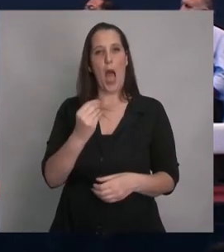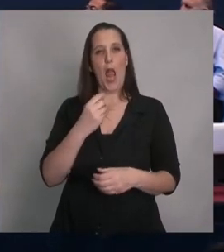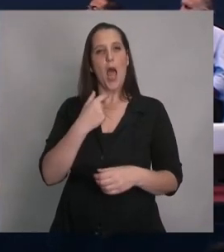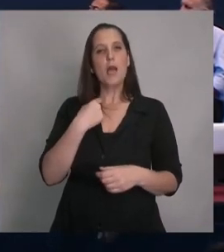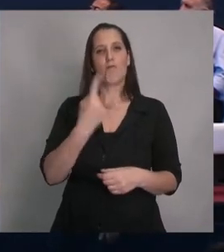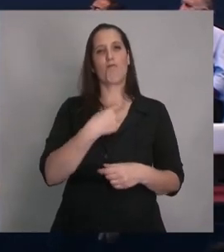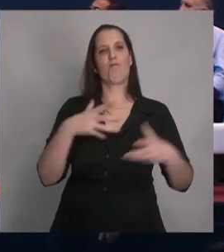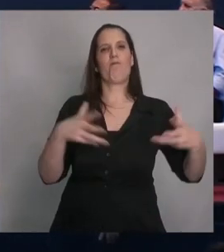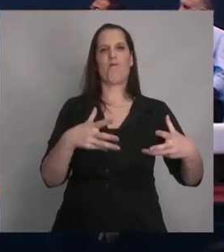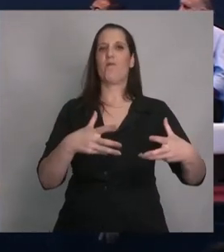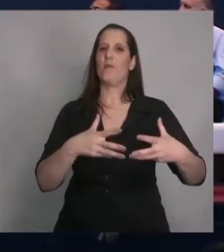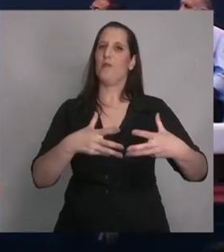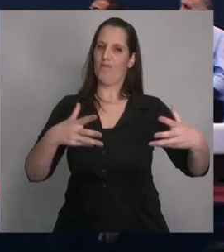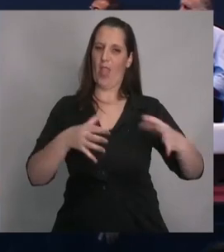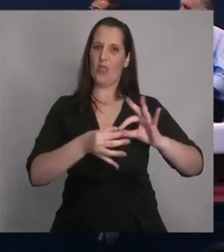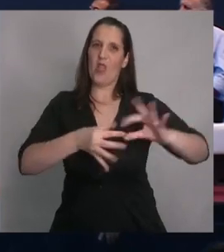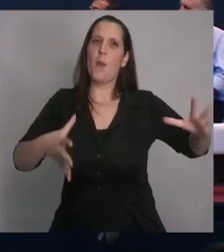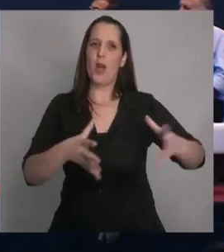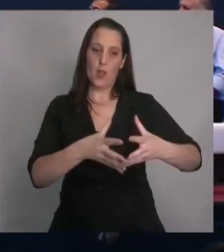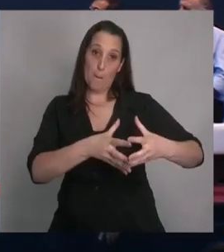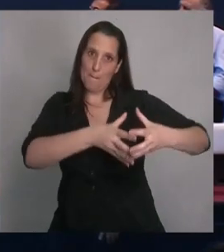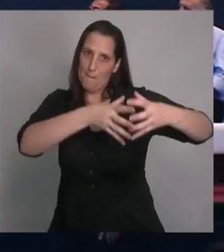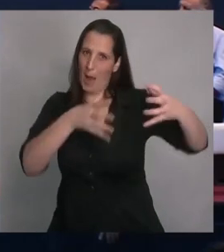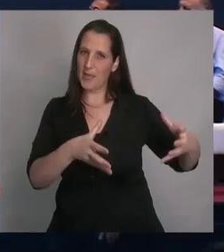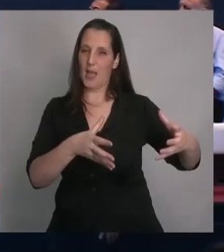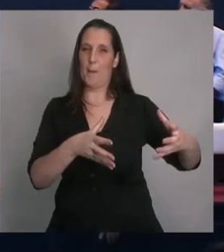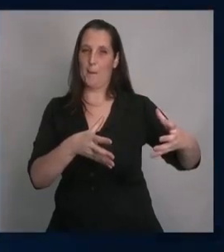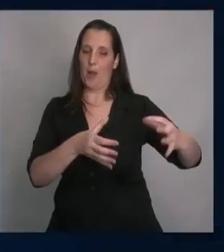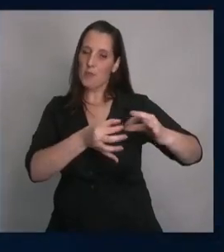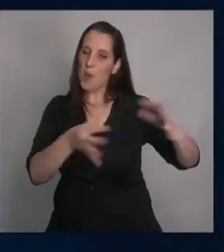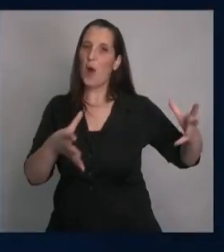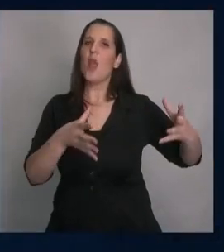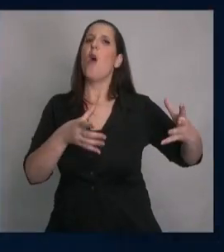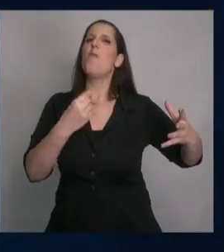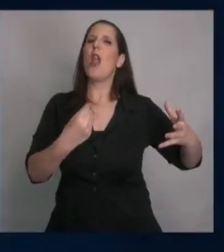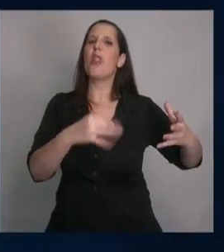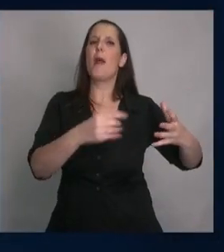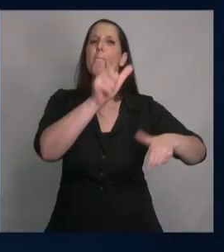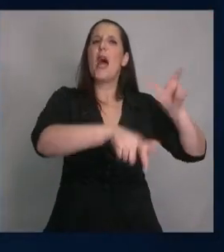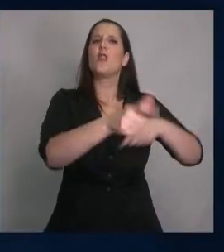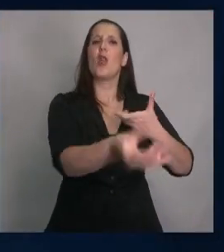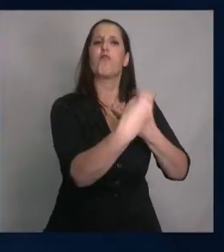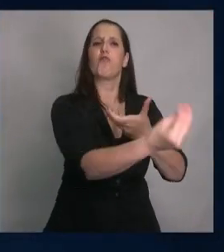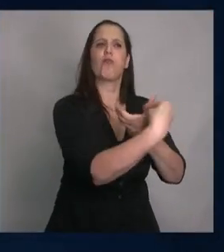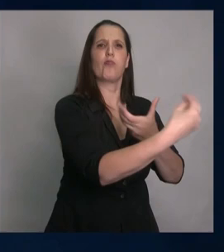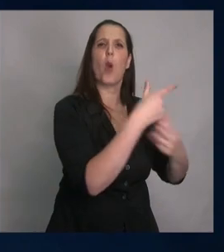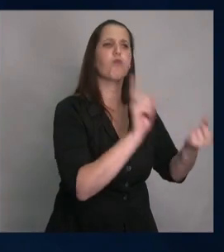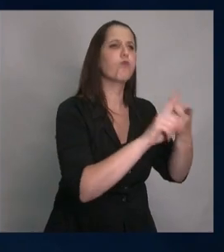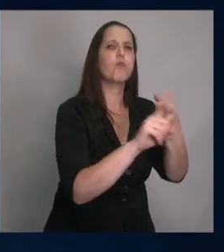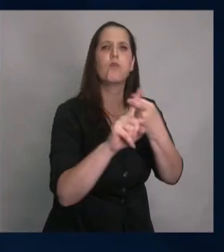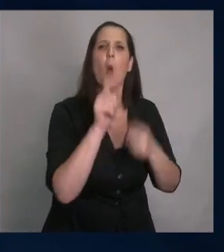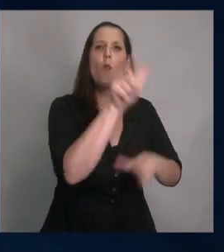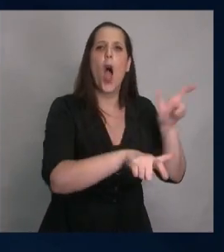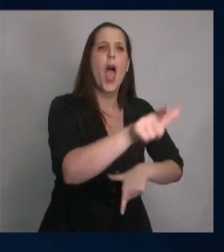mais ampla, mas também uma frente popular, que fale com o povo contra a reforma da Previdência,